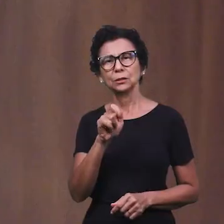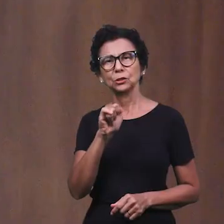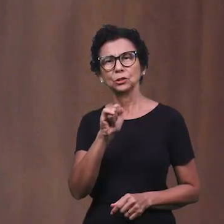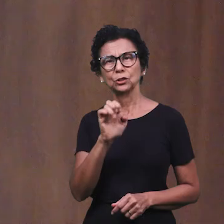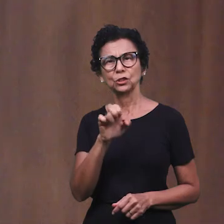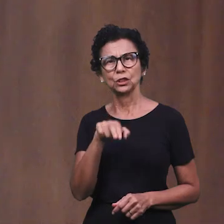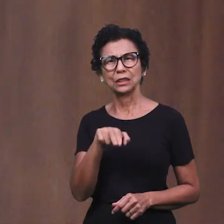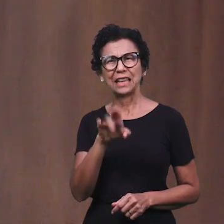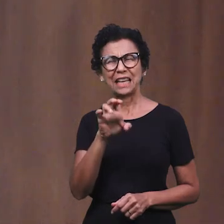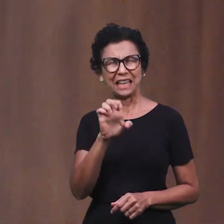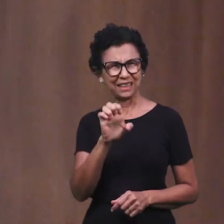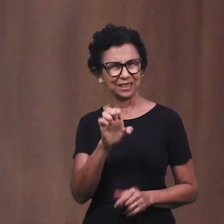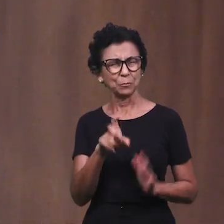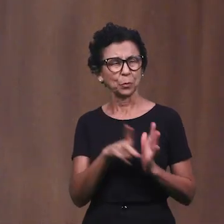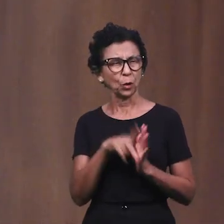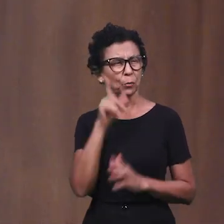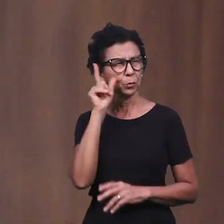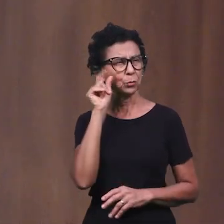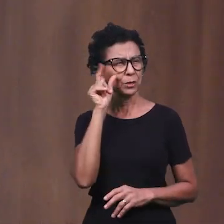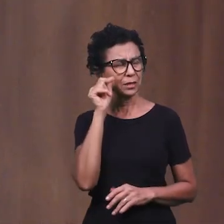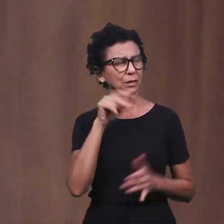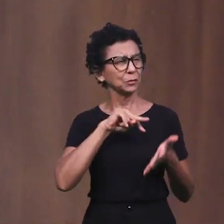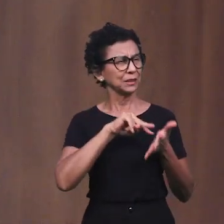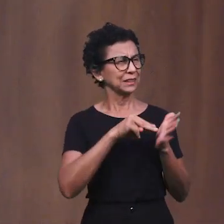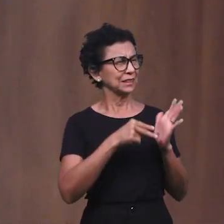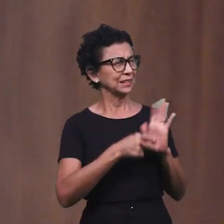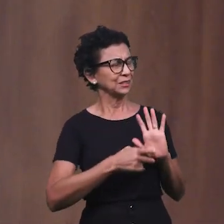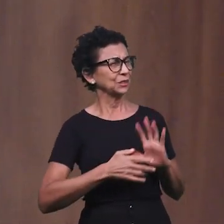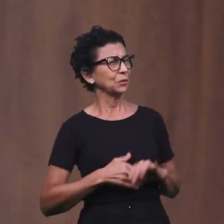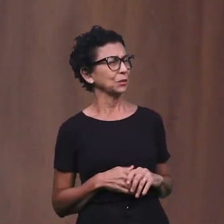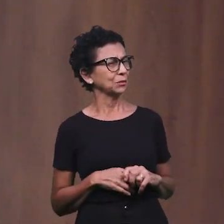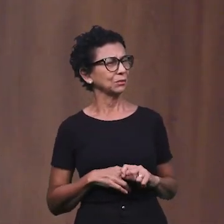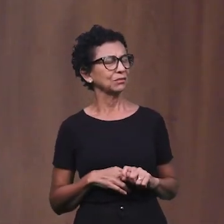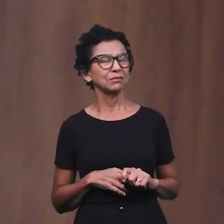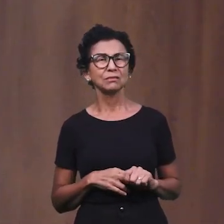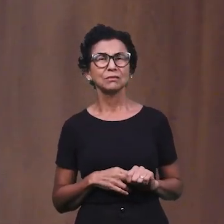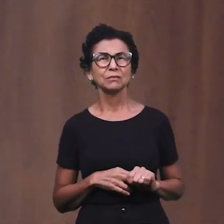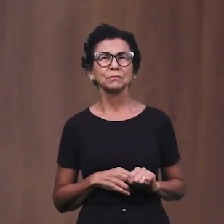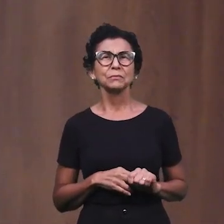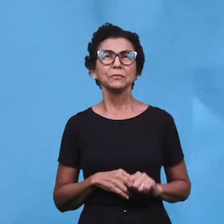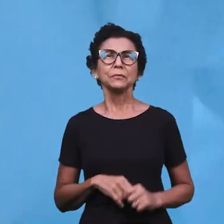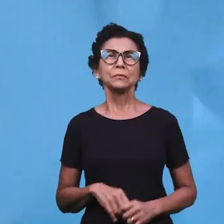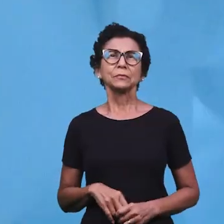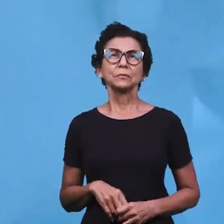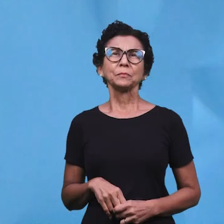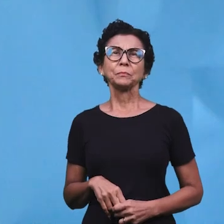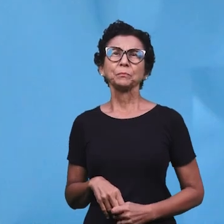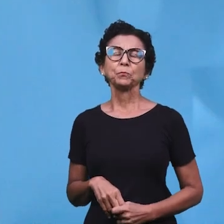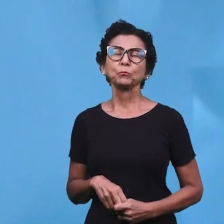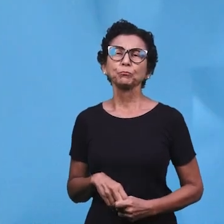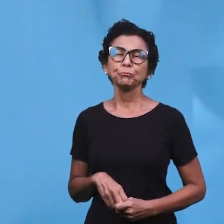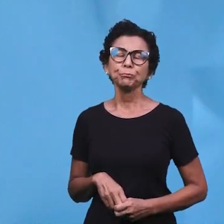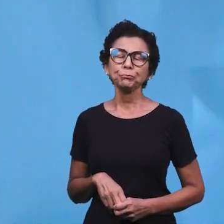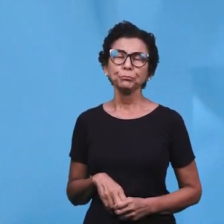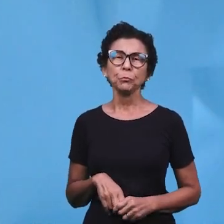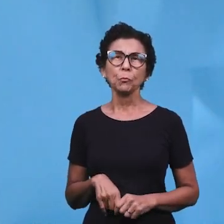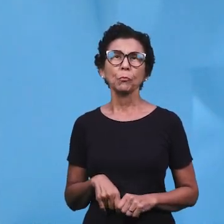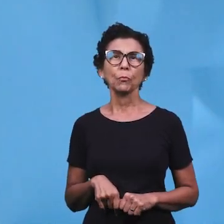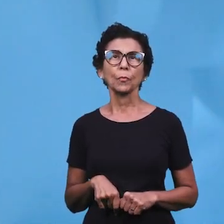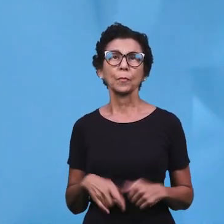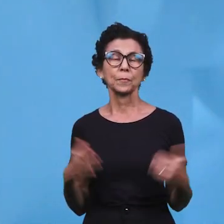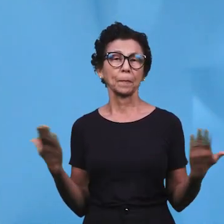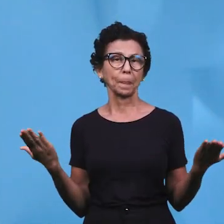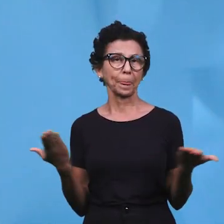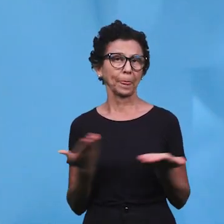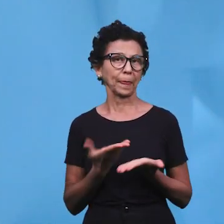esse assunto. E você pode explicar para a gente o que seria esse termo, higiene do sono? Sim, a higiene do sono, hoje em